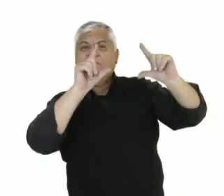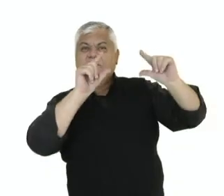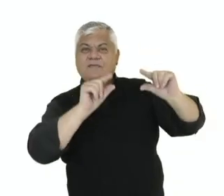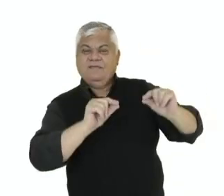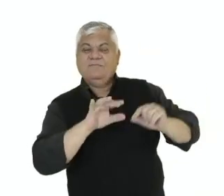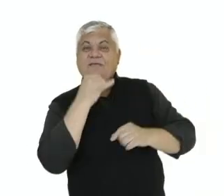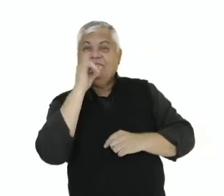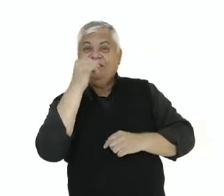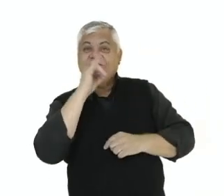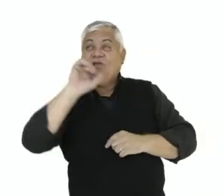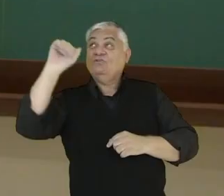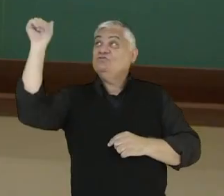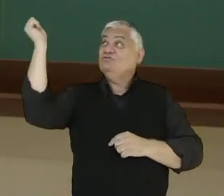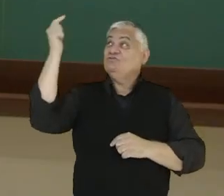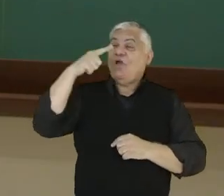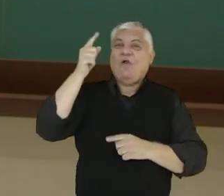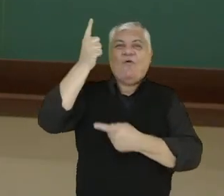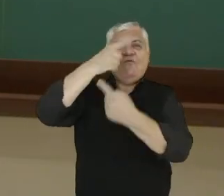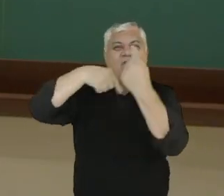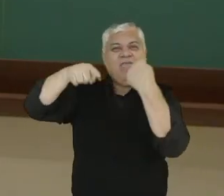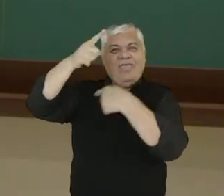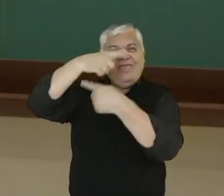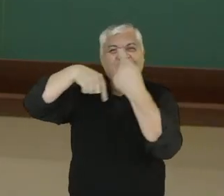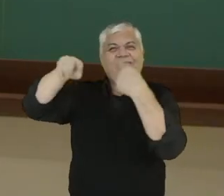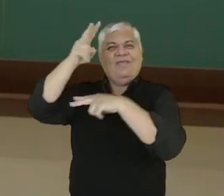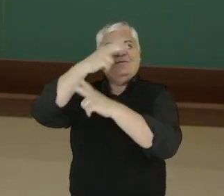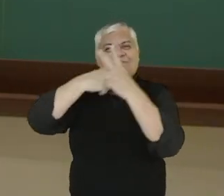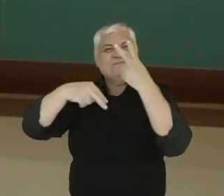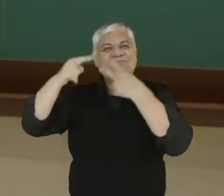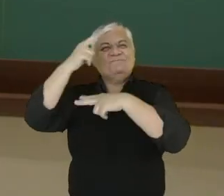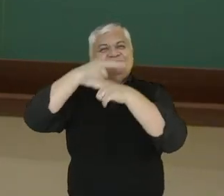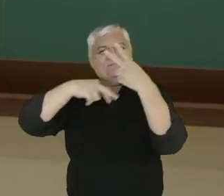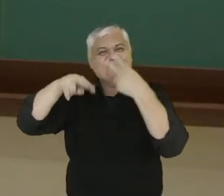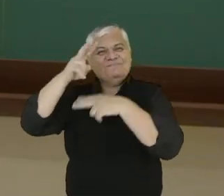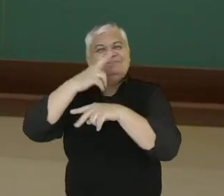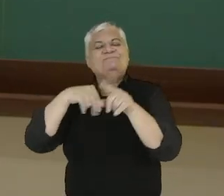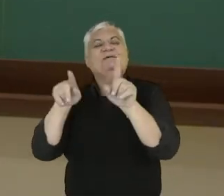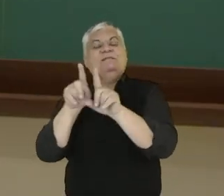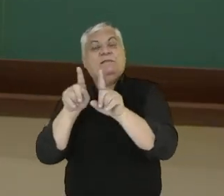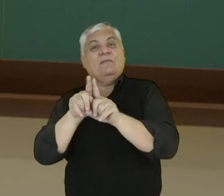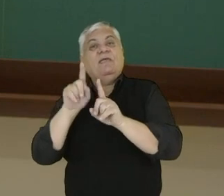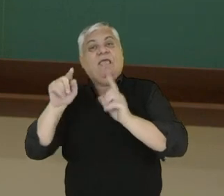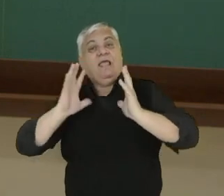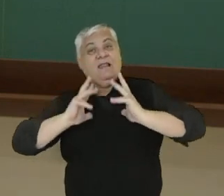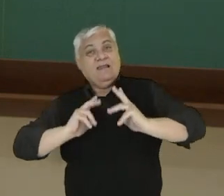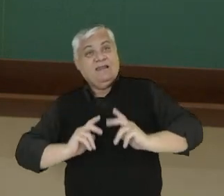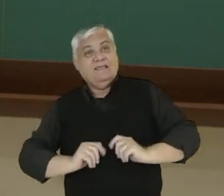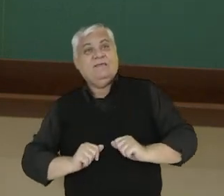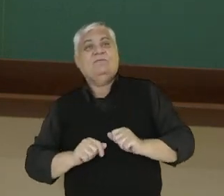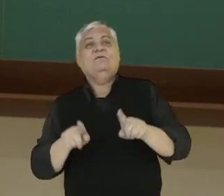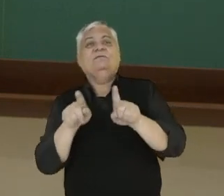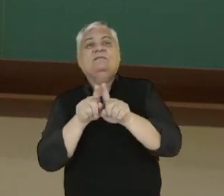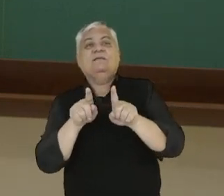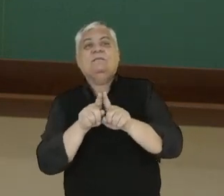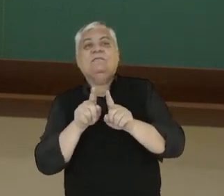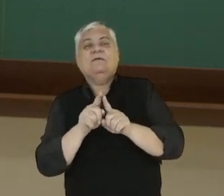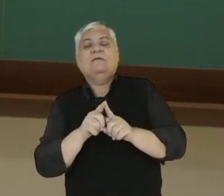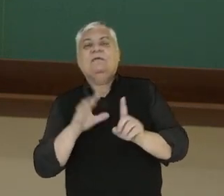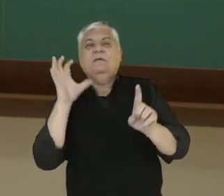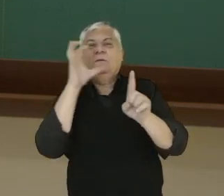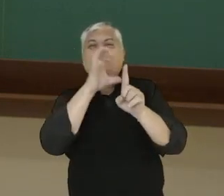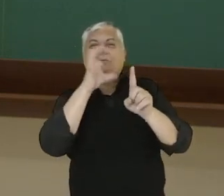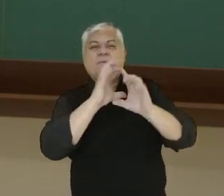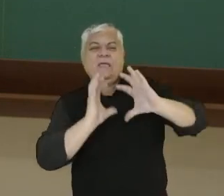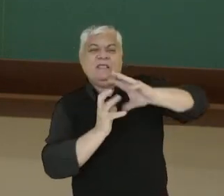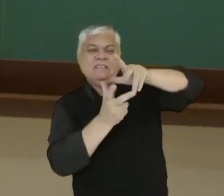como a solar e a eólica, que são exemplos, né, desses tipos de energia limpa, exige menos interferência nos